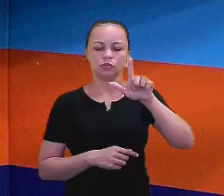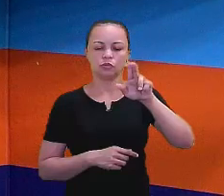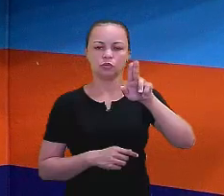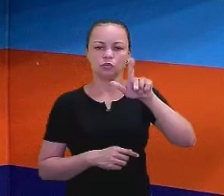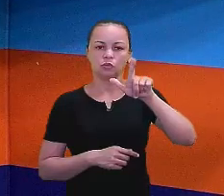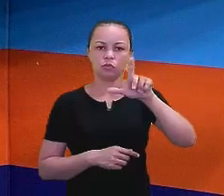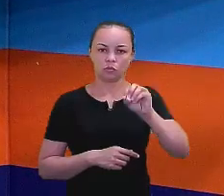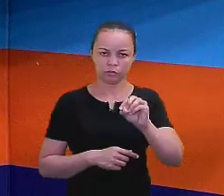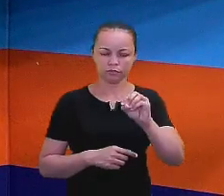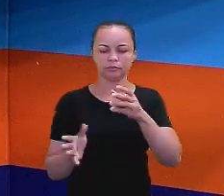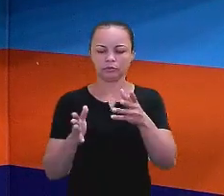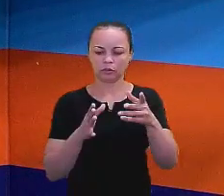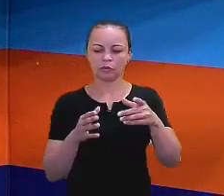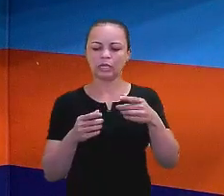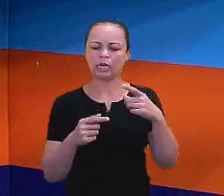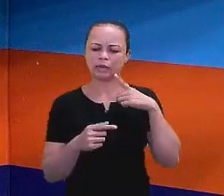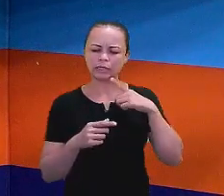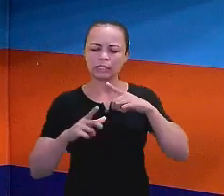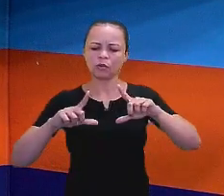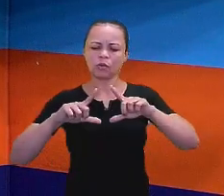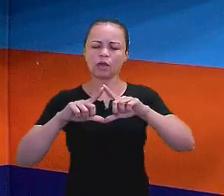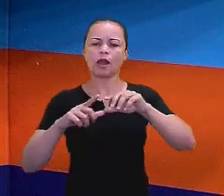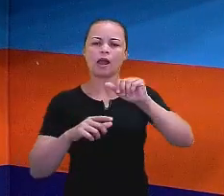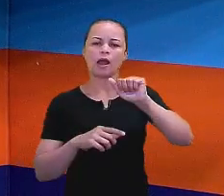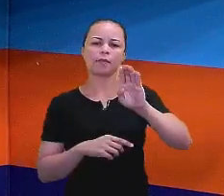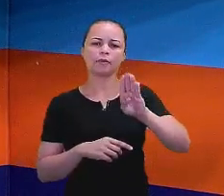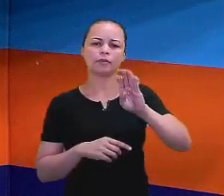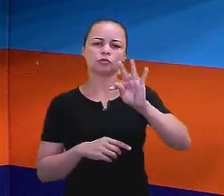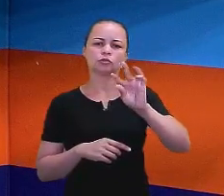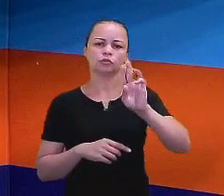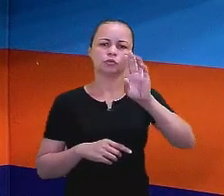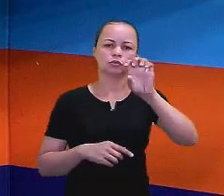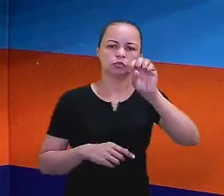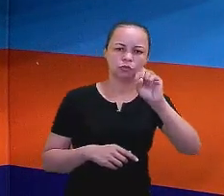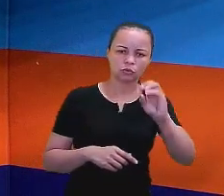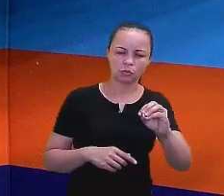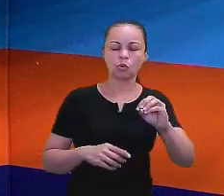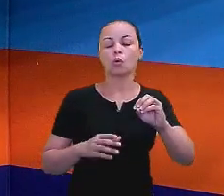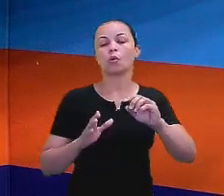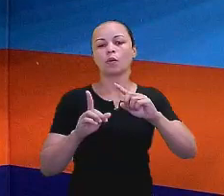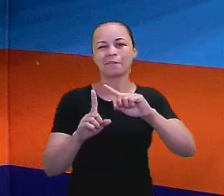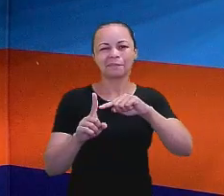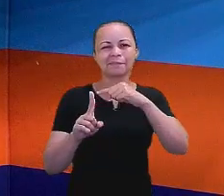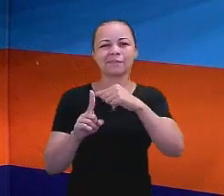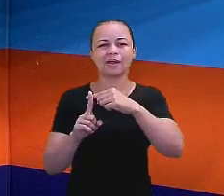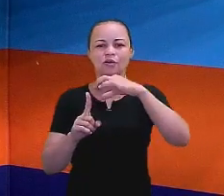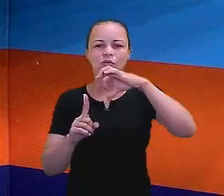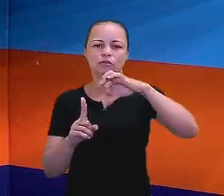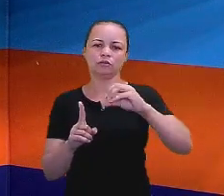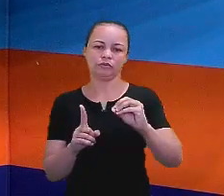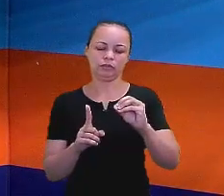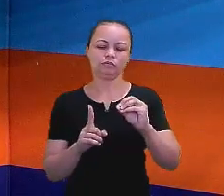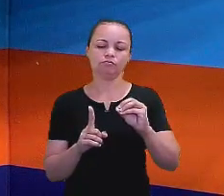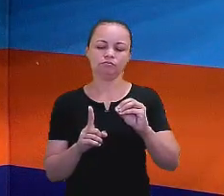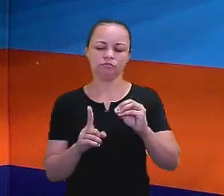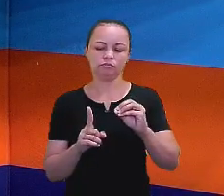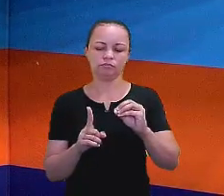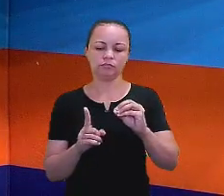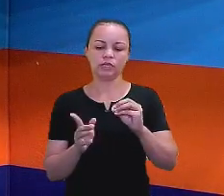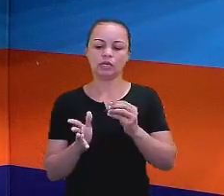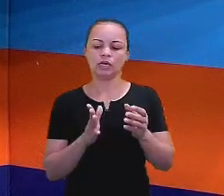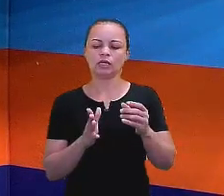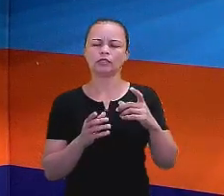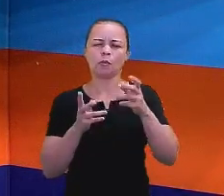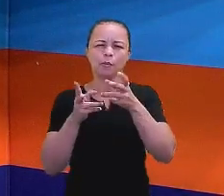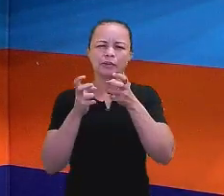ângulo obtuso, ou seja, com mais de 90 graus, maior que 90 graus. Então, a gente percebe aqui que eu